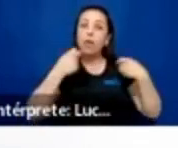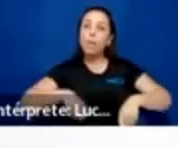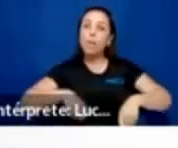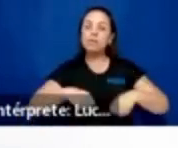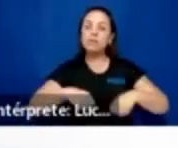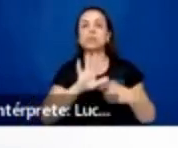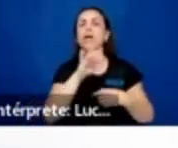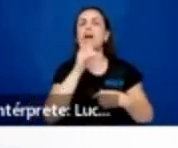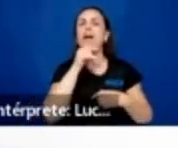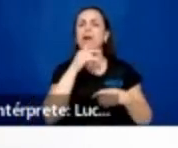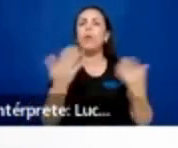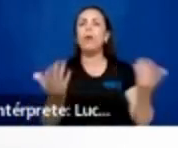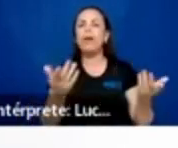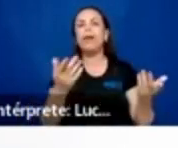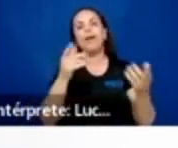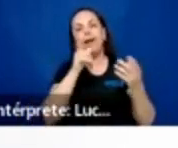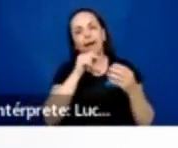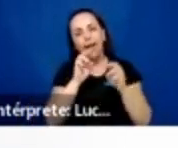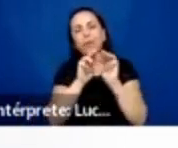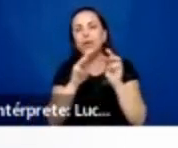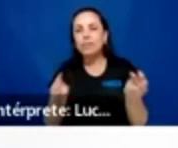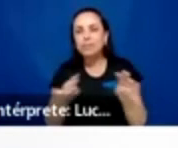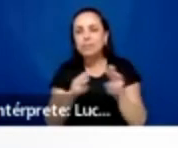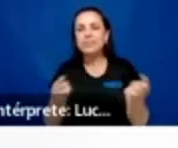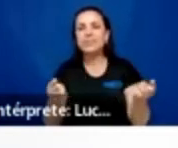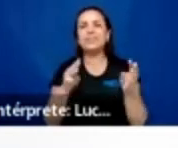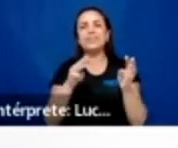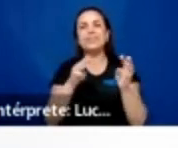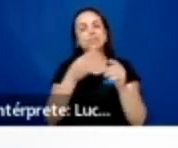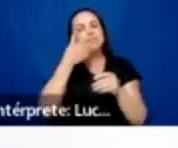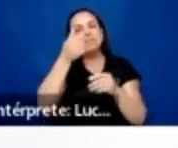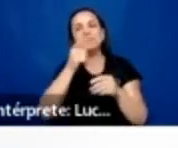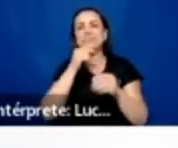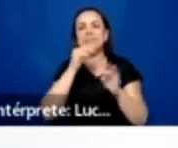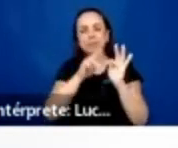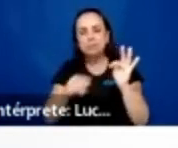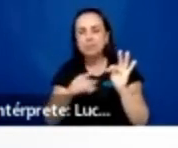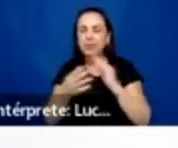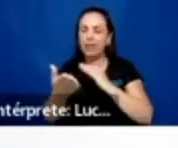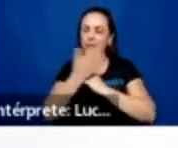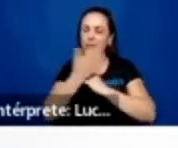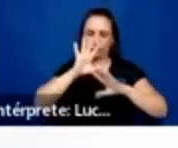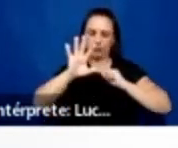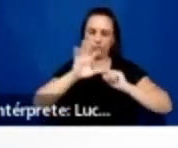água dura, que não hidrata? E se você beber uma água leve, que vai te hidratar?